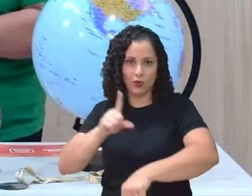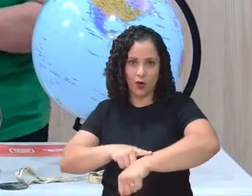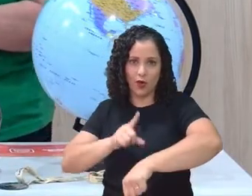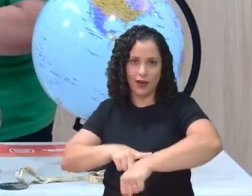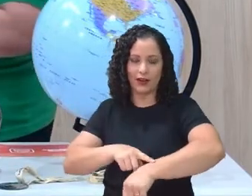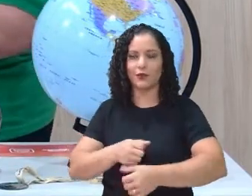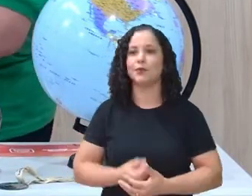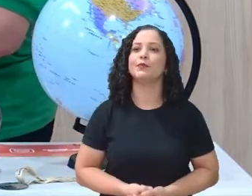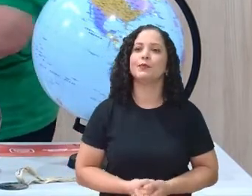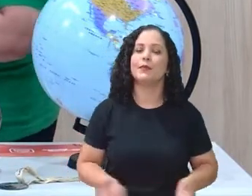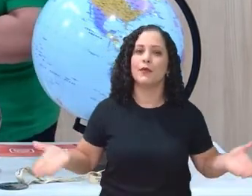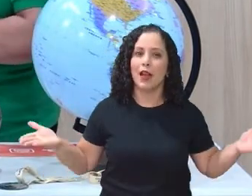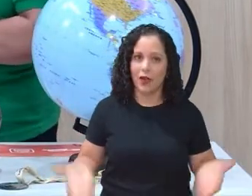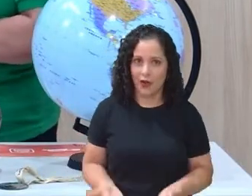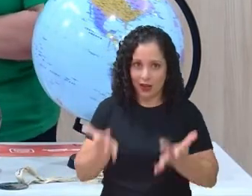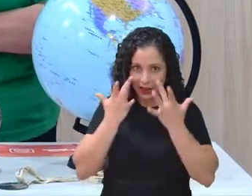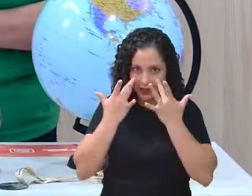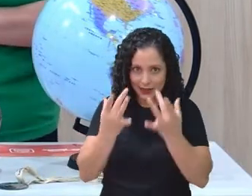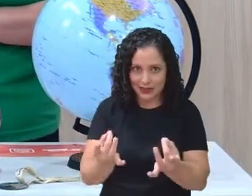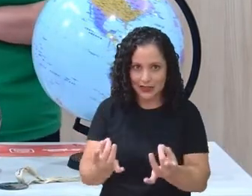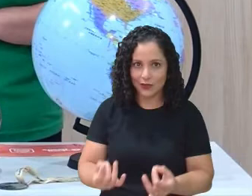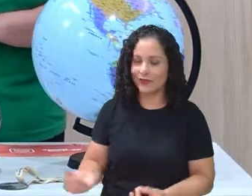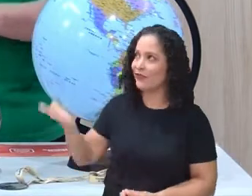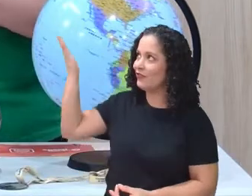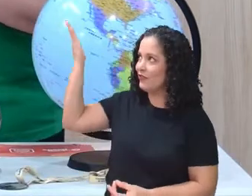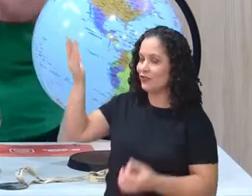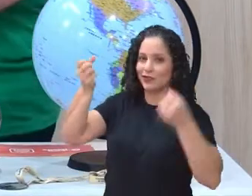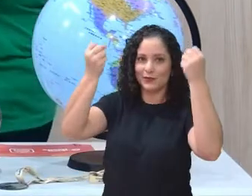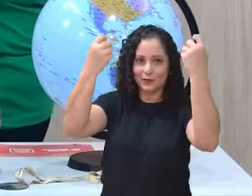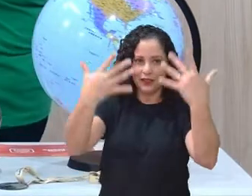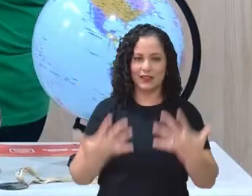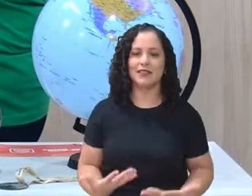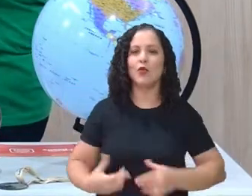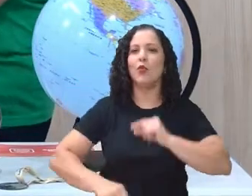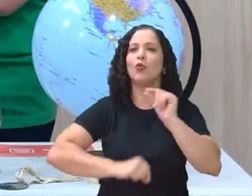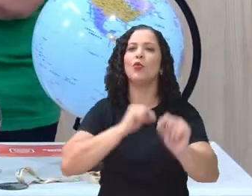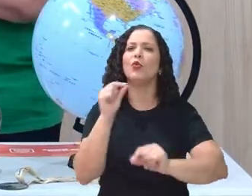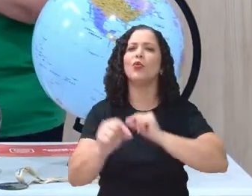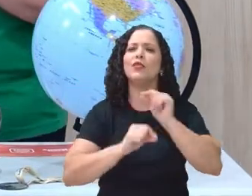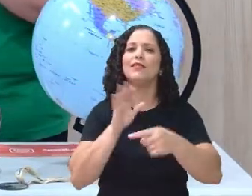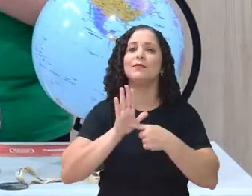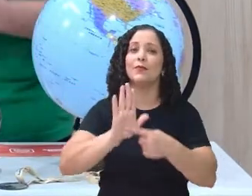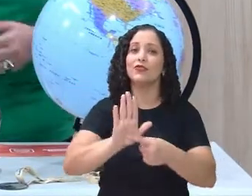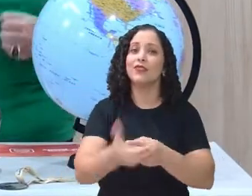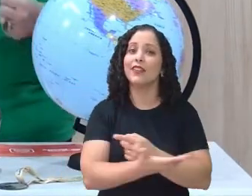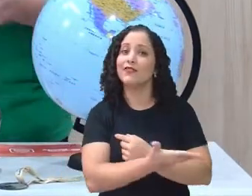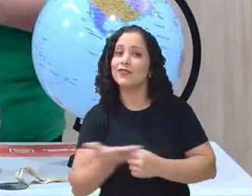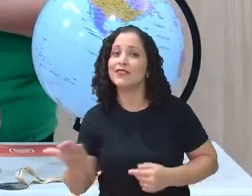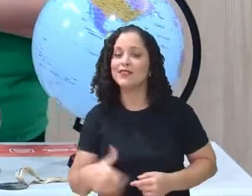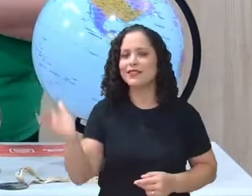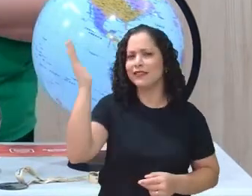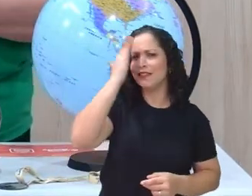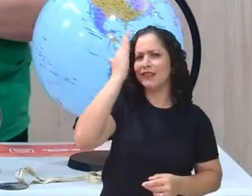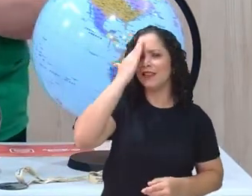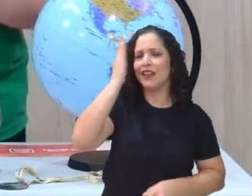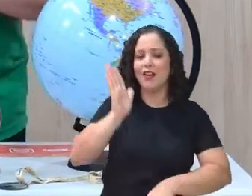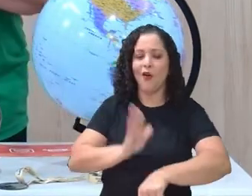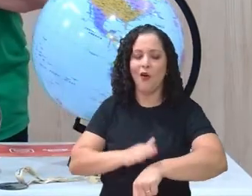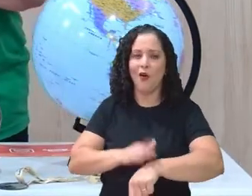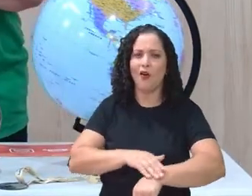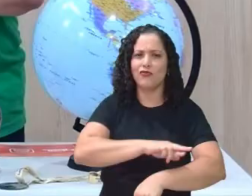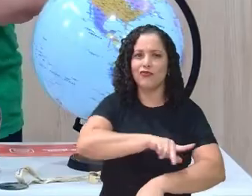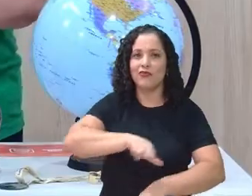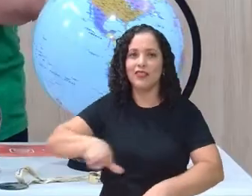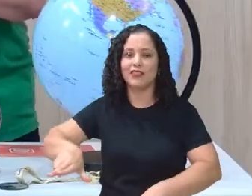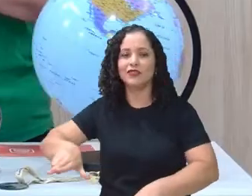né? Vamos agora para essa informação. O que é que eu estou trazendo para vocês para a gente entender a questão de fuso horário? Os